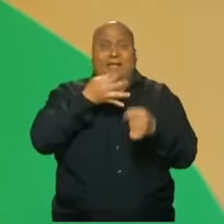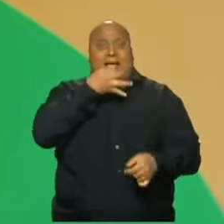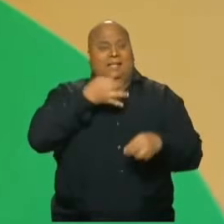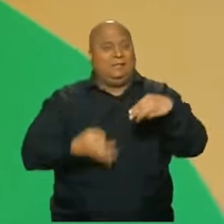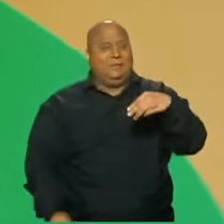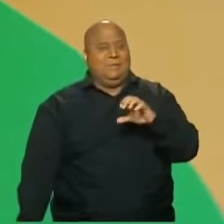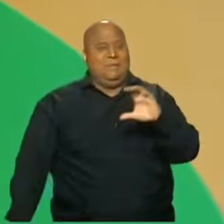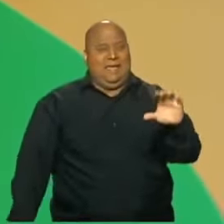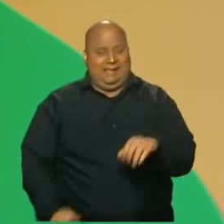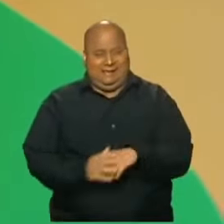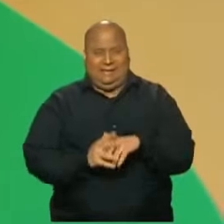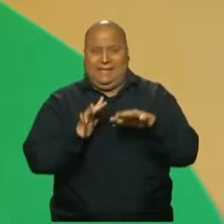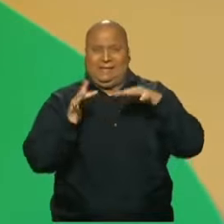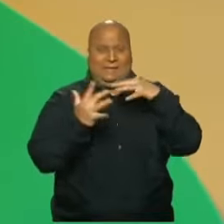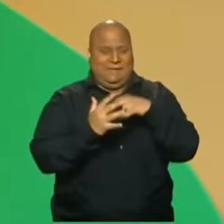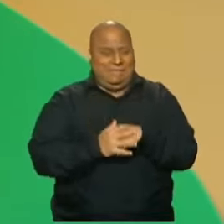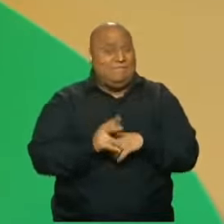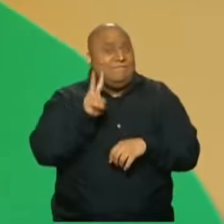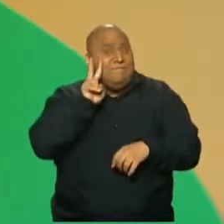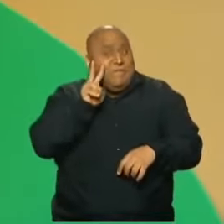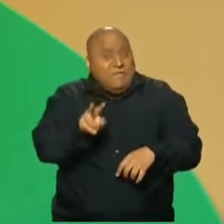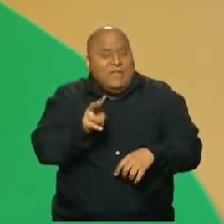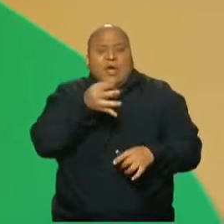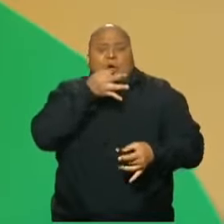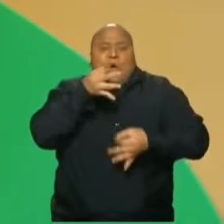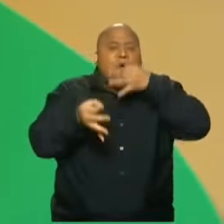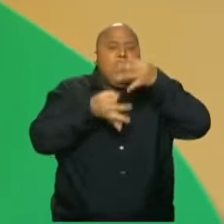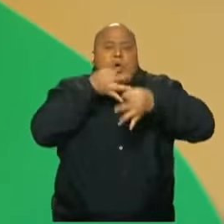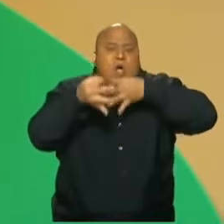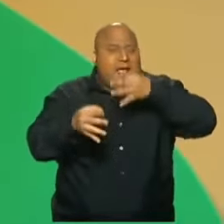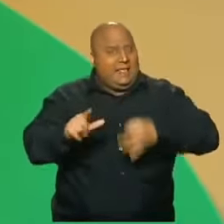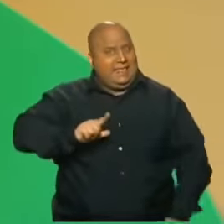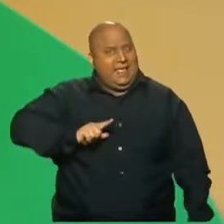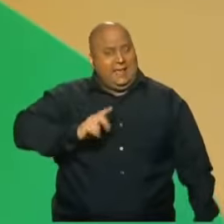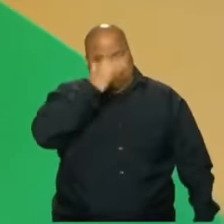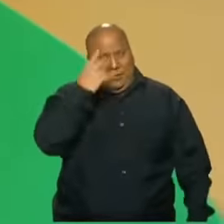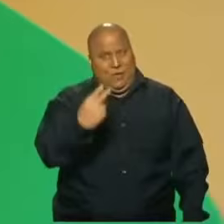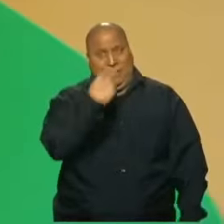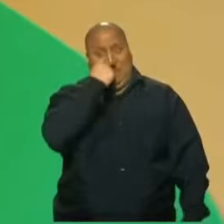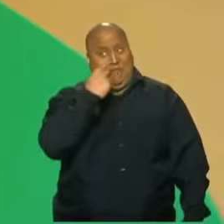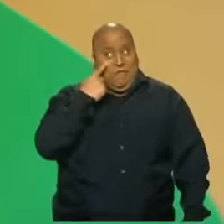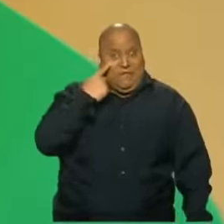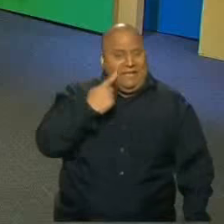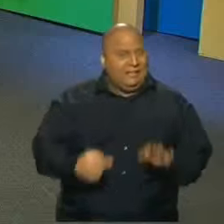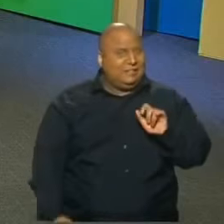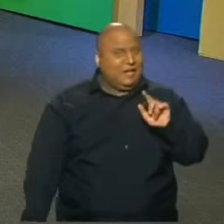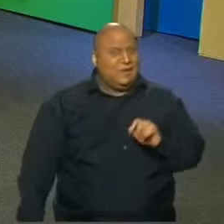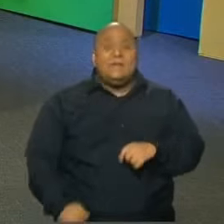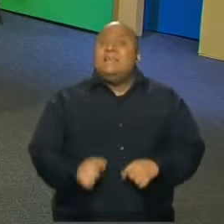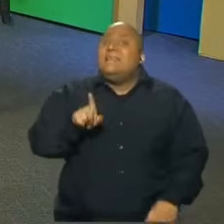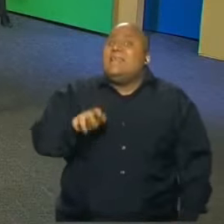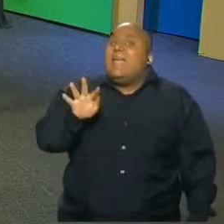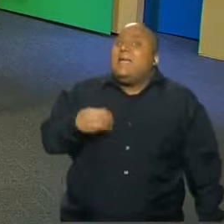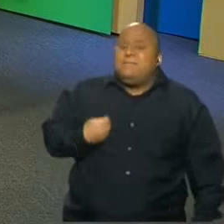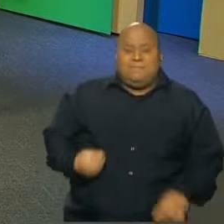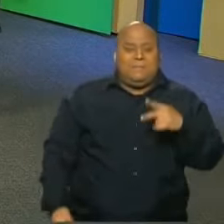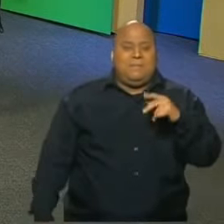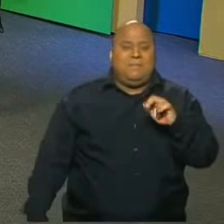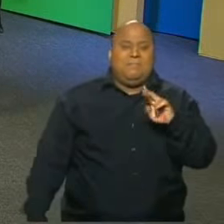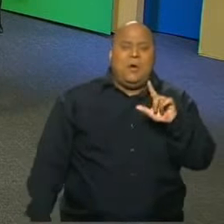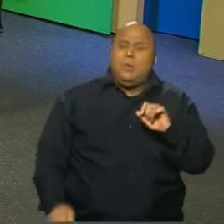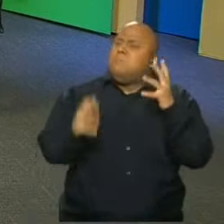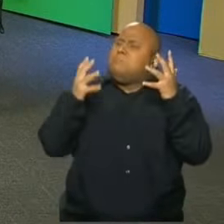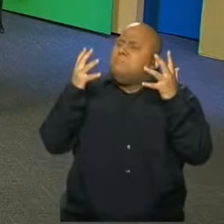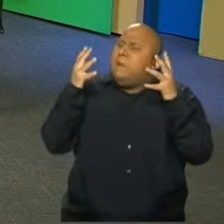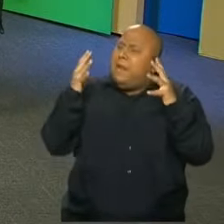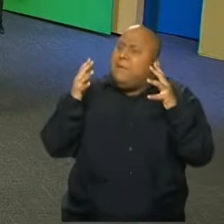nas redes sociais. E vamos conferir mais algumas mensagens dos espectadores, Thiago. Vamos lá agora. Quem está aí? Quem está aí? Paulo Alves,